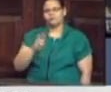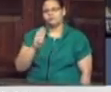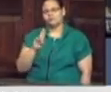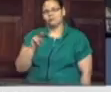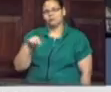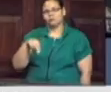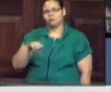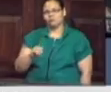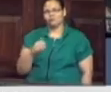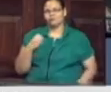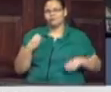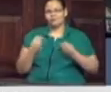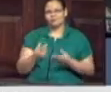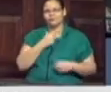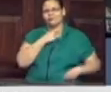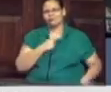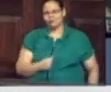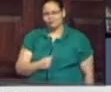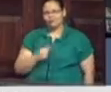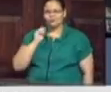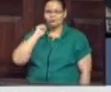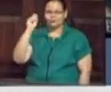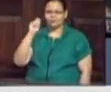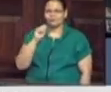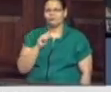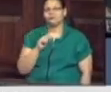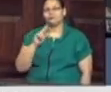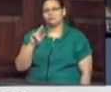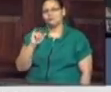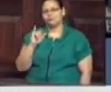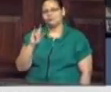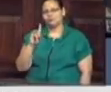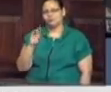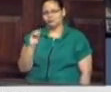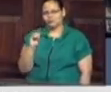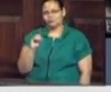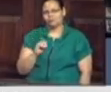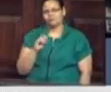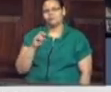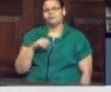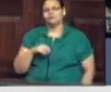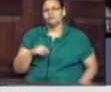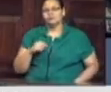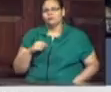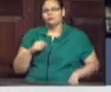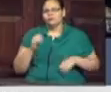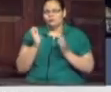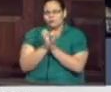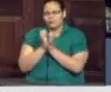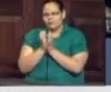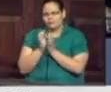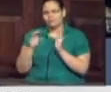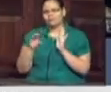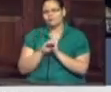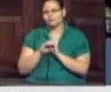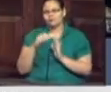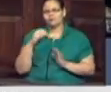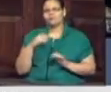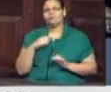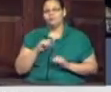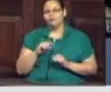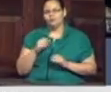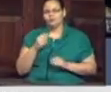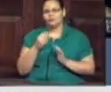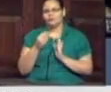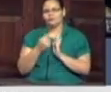medalha Tiradentes ao Dr. Ricardo de Oliveira Menezes. Parecer da Comissão de Normas Internas e Proposições Externas favorável. Relator deputado Jorge